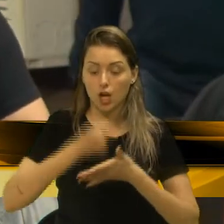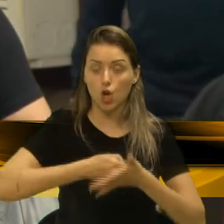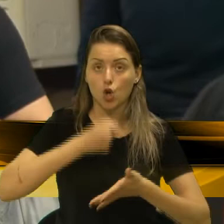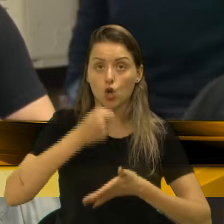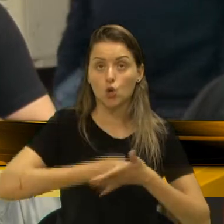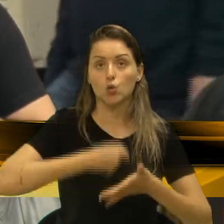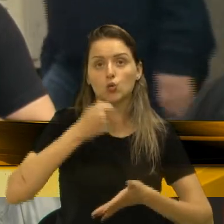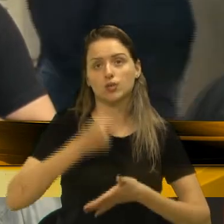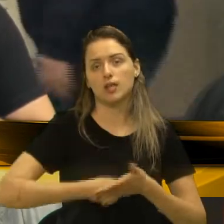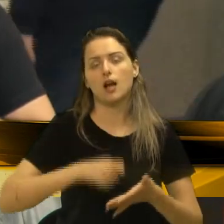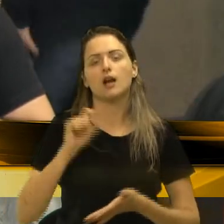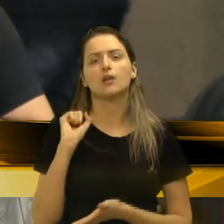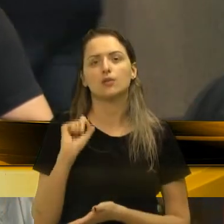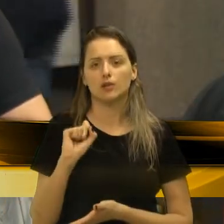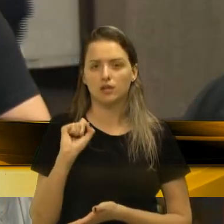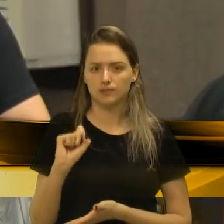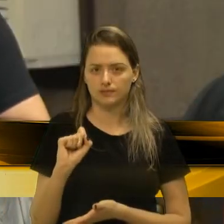vereadores?